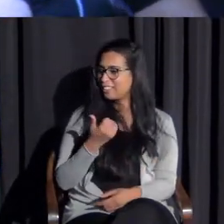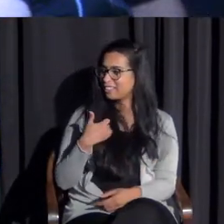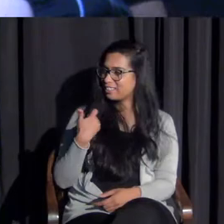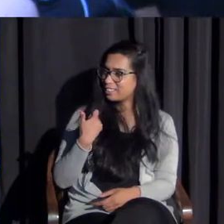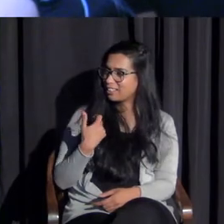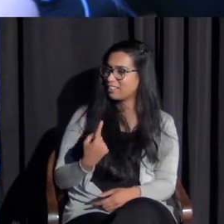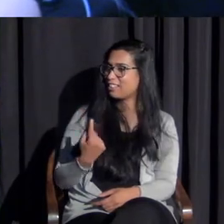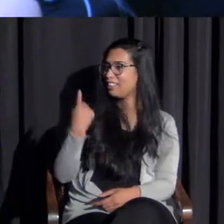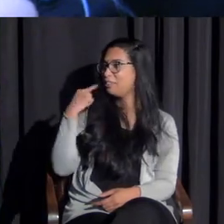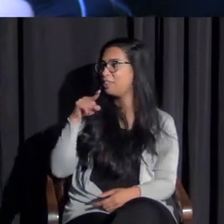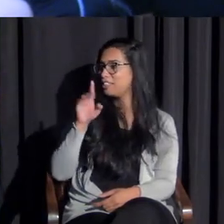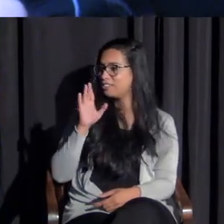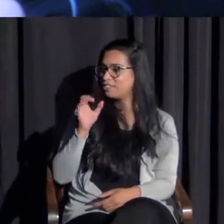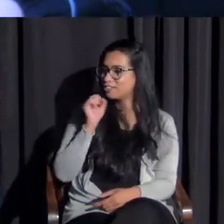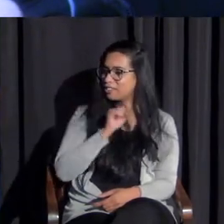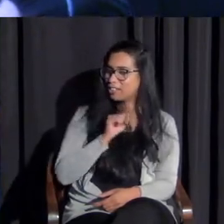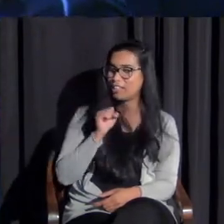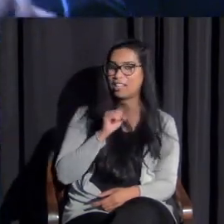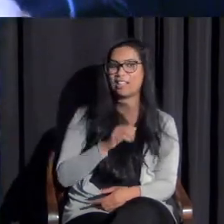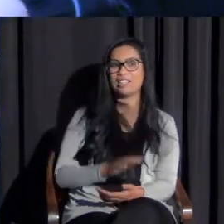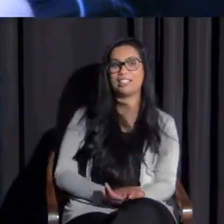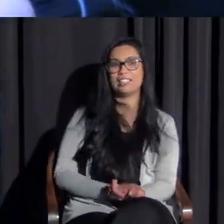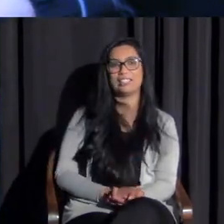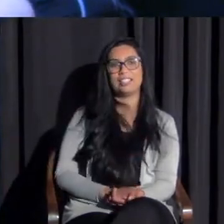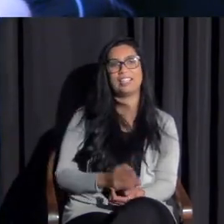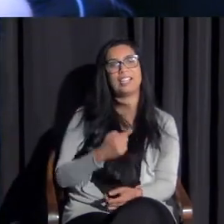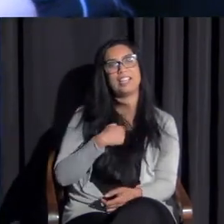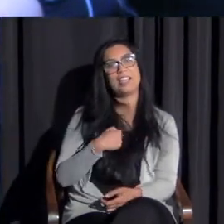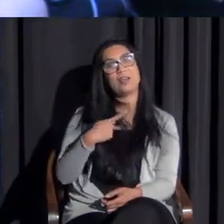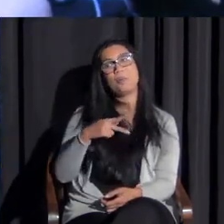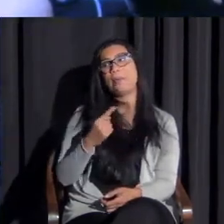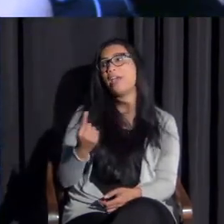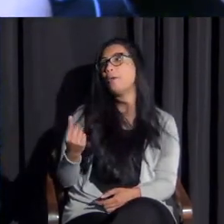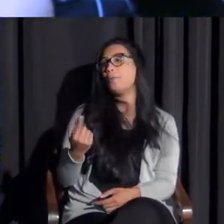Eu estava no pré-1, pô. E aí...